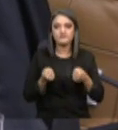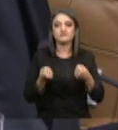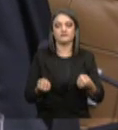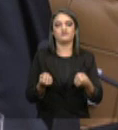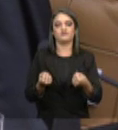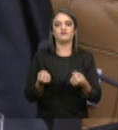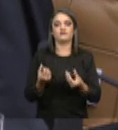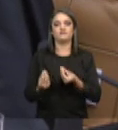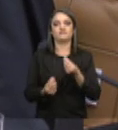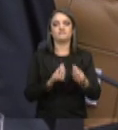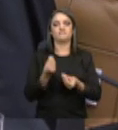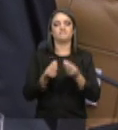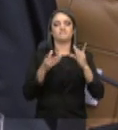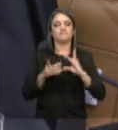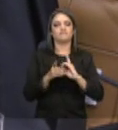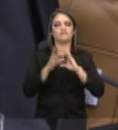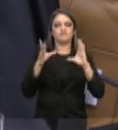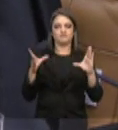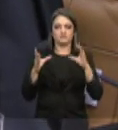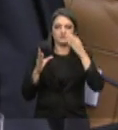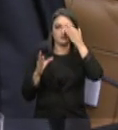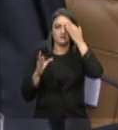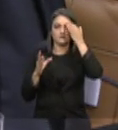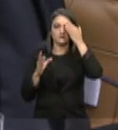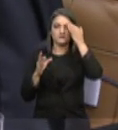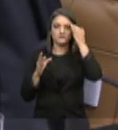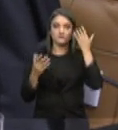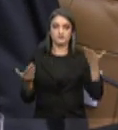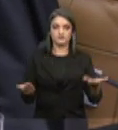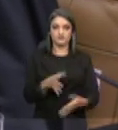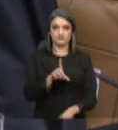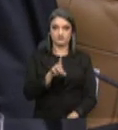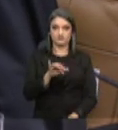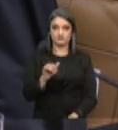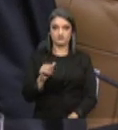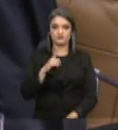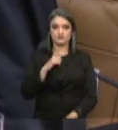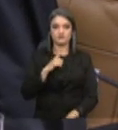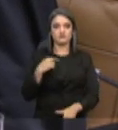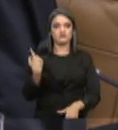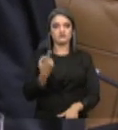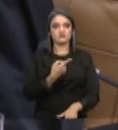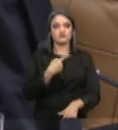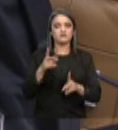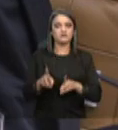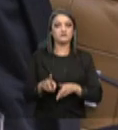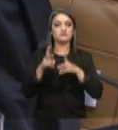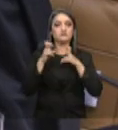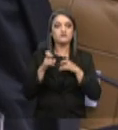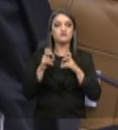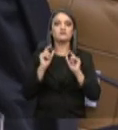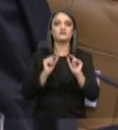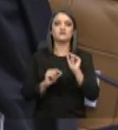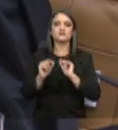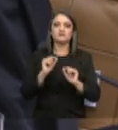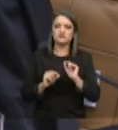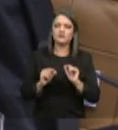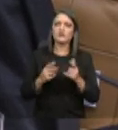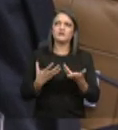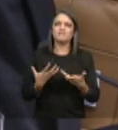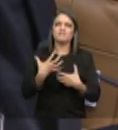institucionalidade democrática esta data nos leva constatar com renovado